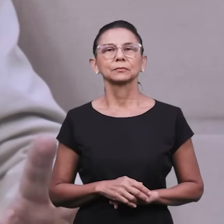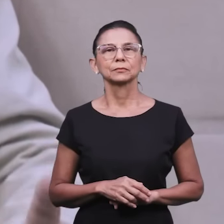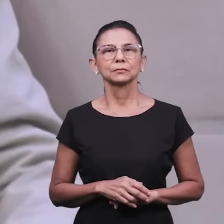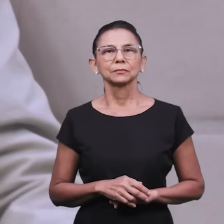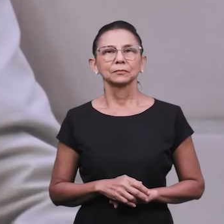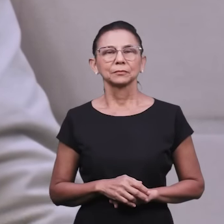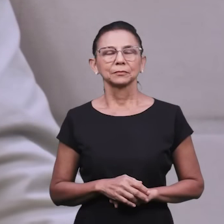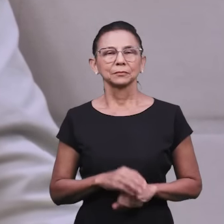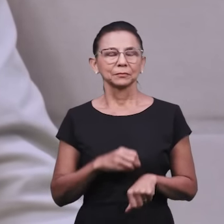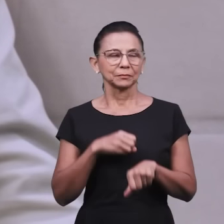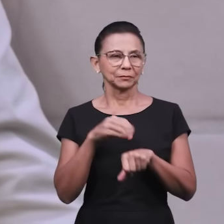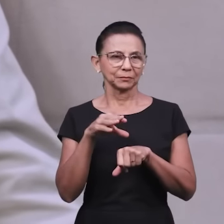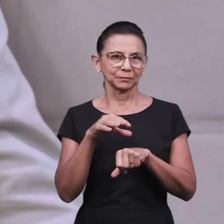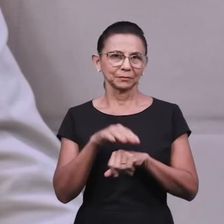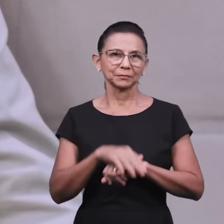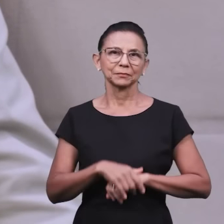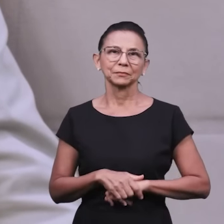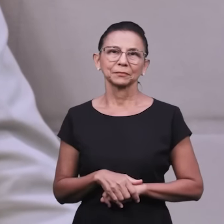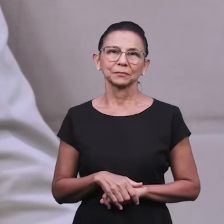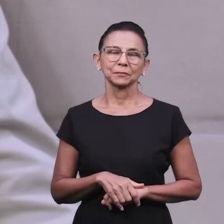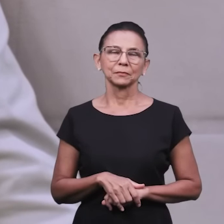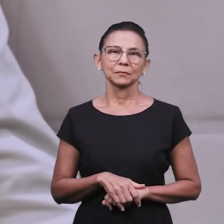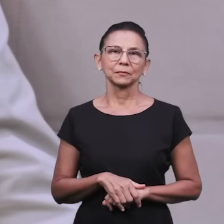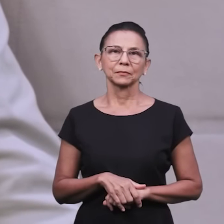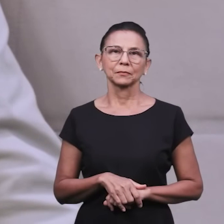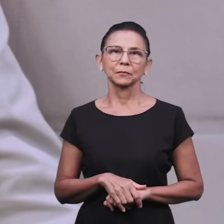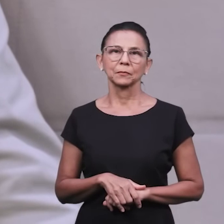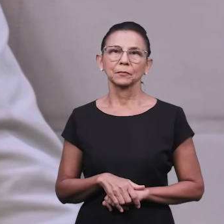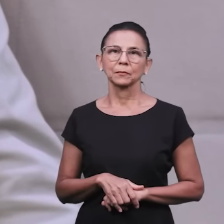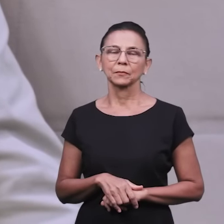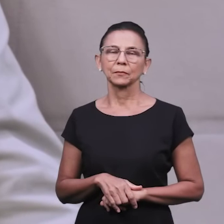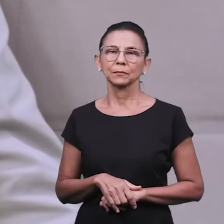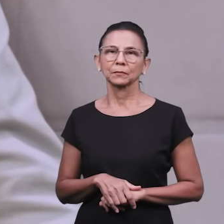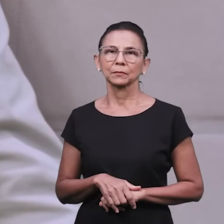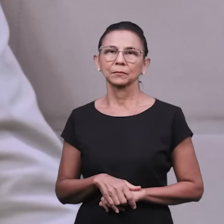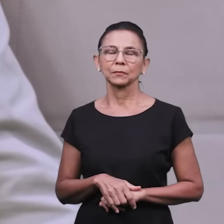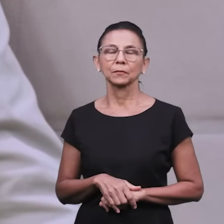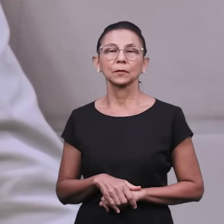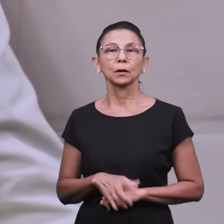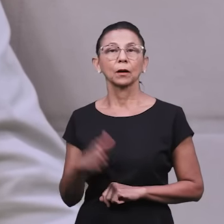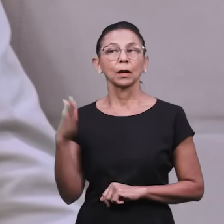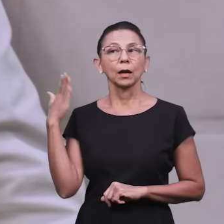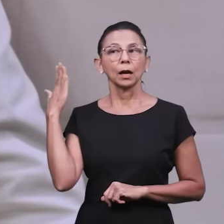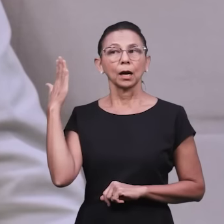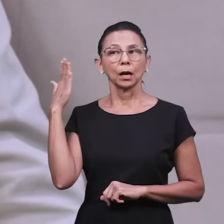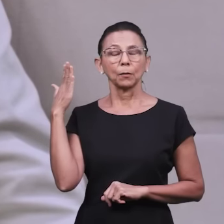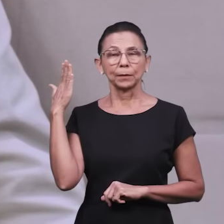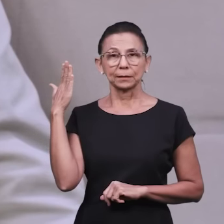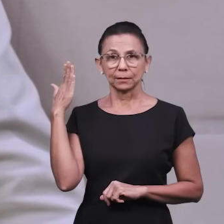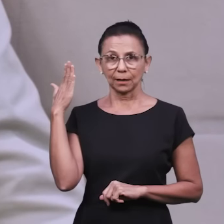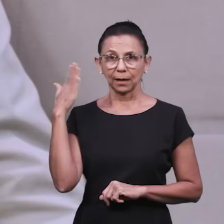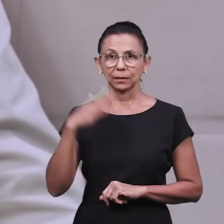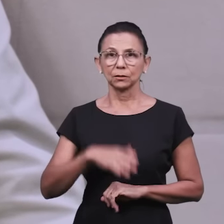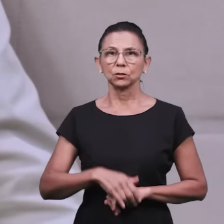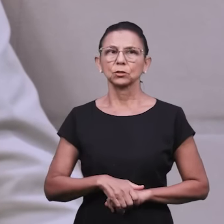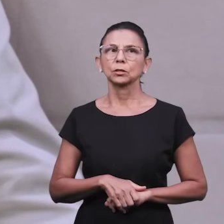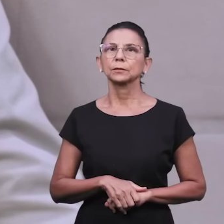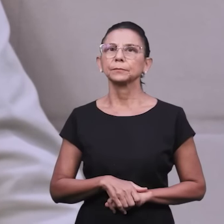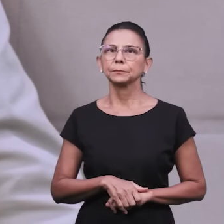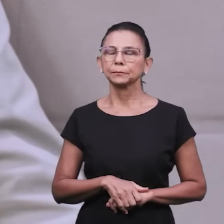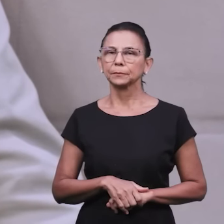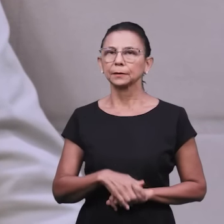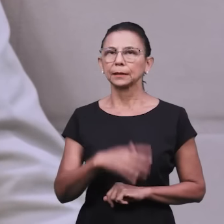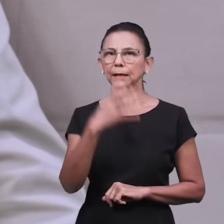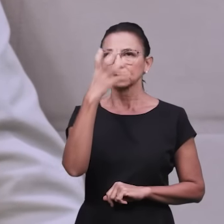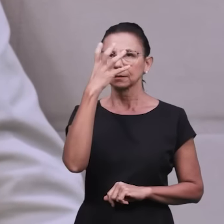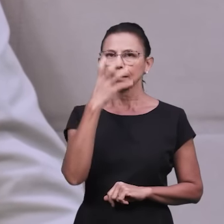Queridos, a mensagem que temos ouvido e participado é muito mais do que